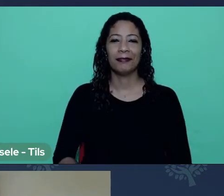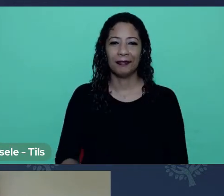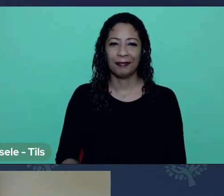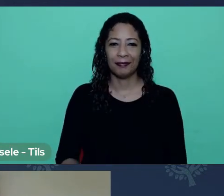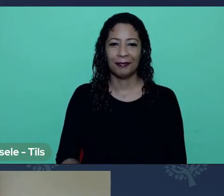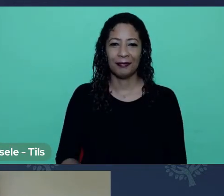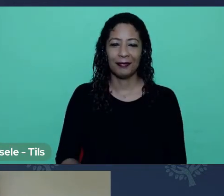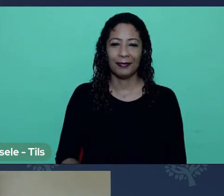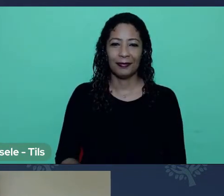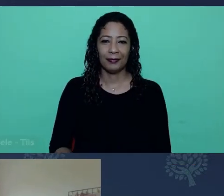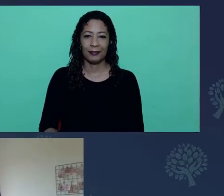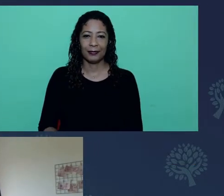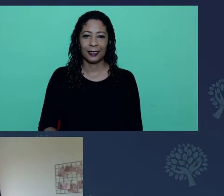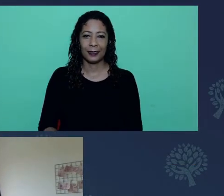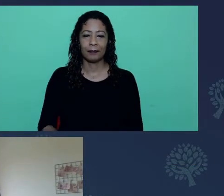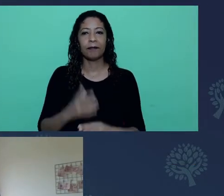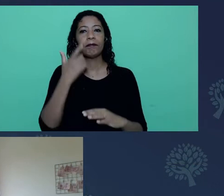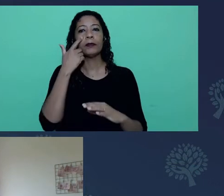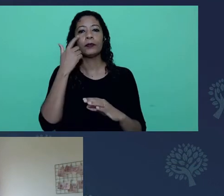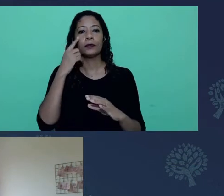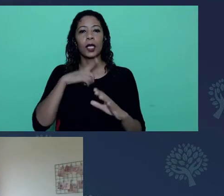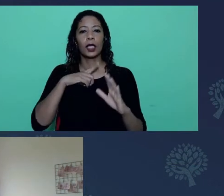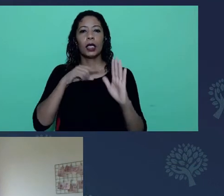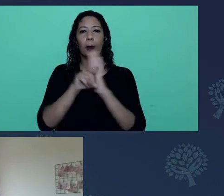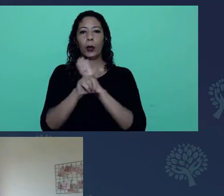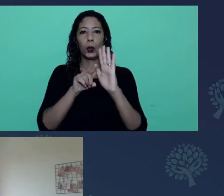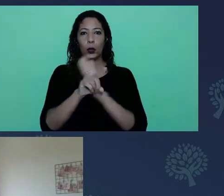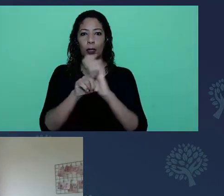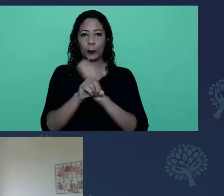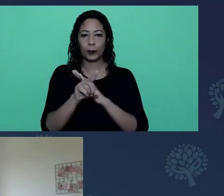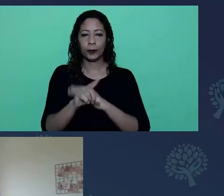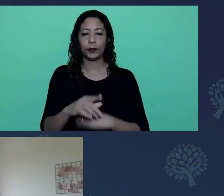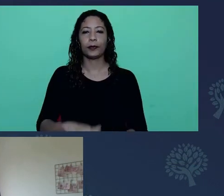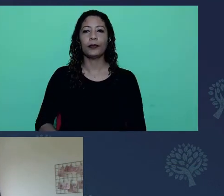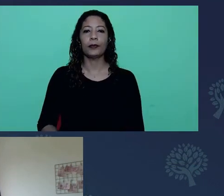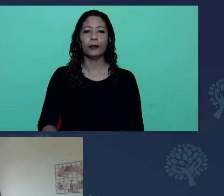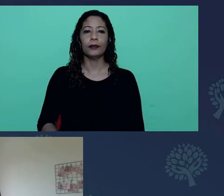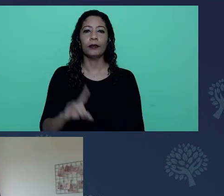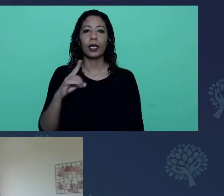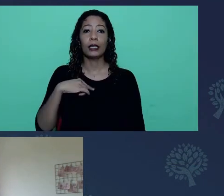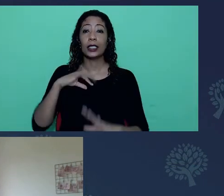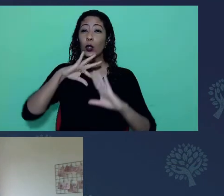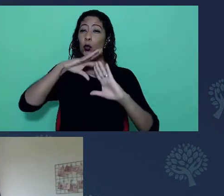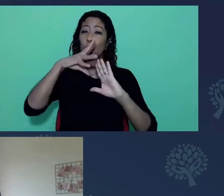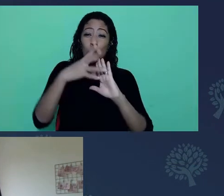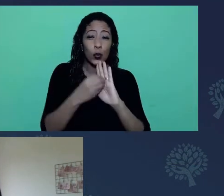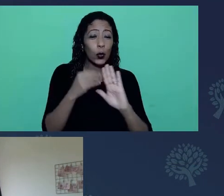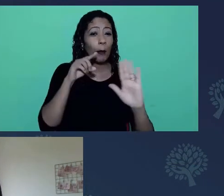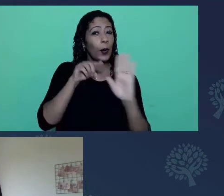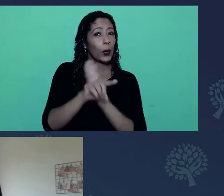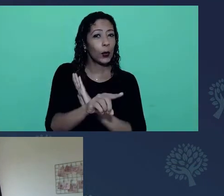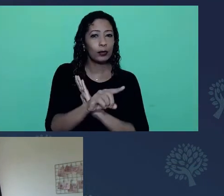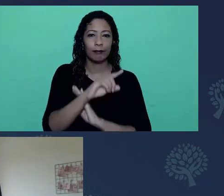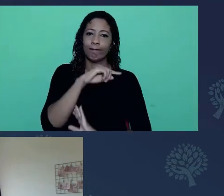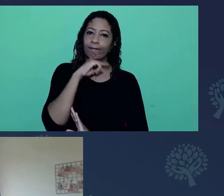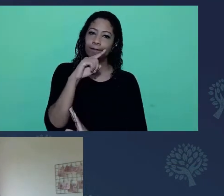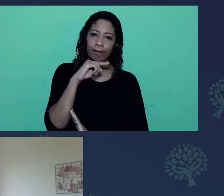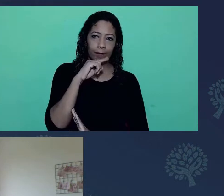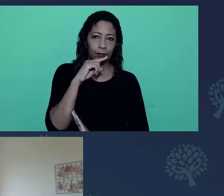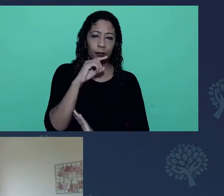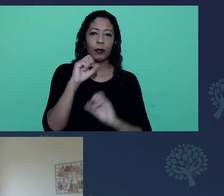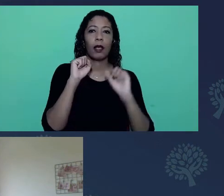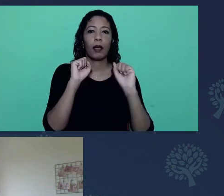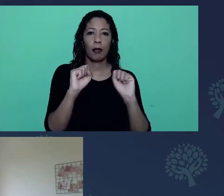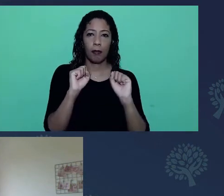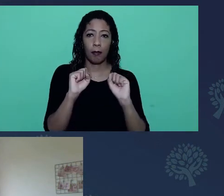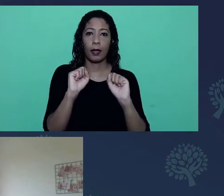Vamos agora ver algumas perguntas que o pessoal fez. Não dá tempo a gente ver todas, mas as que a gente não conseguir responder agora, a gente